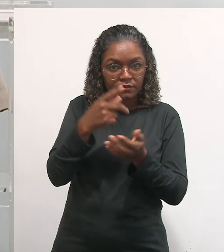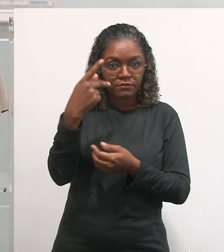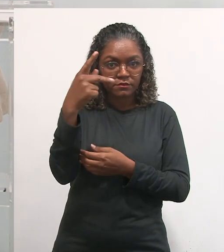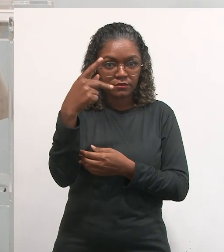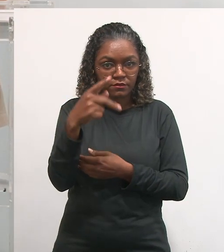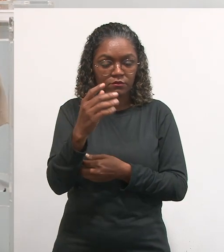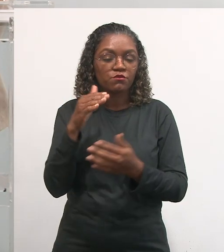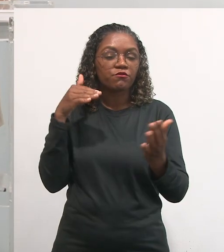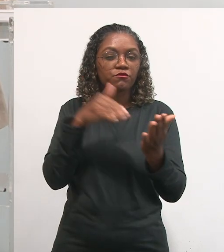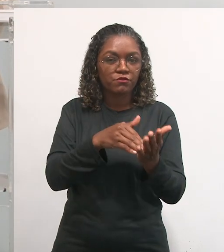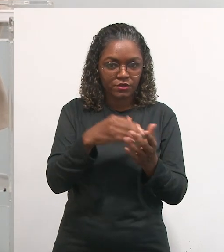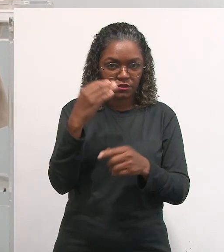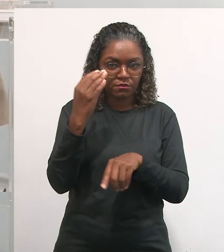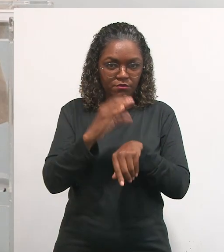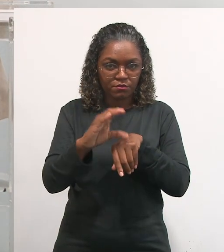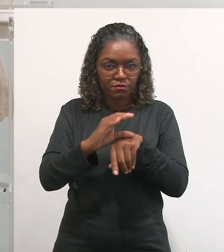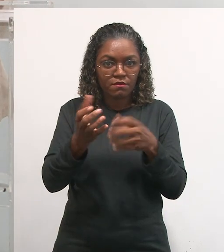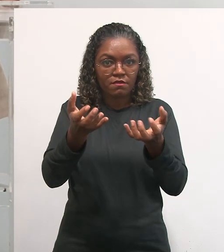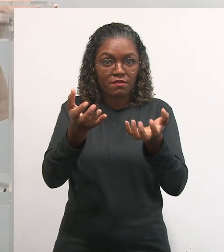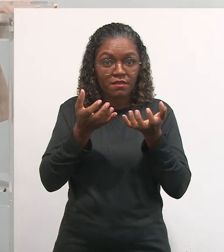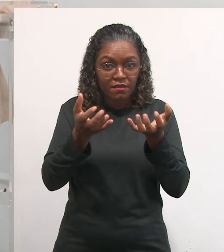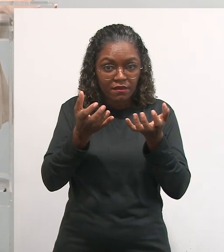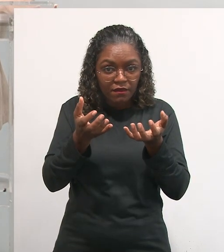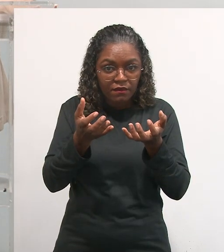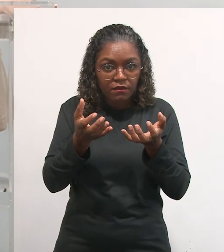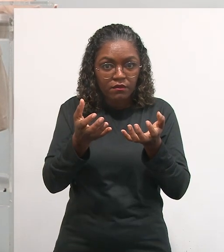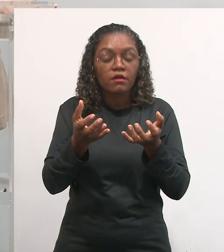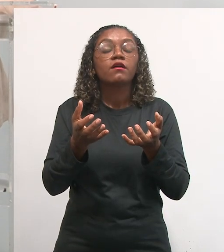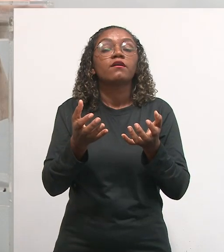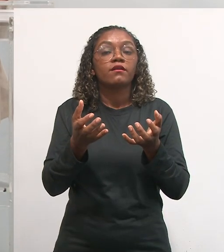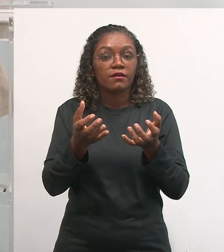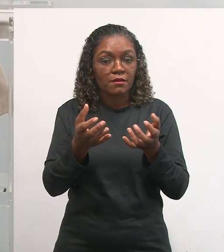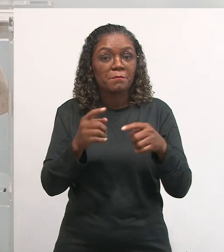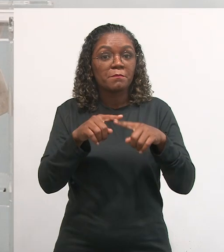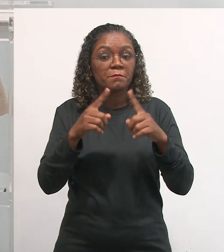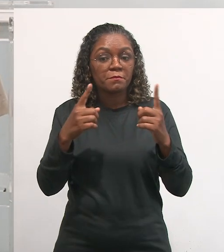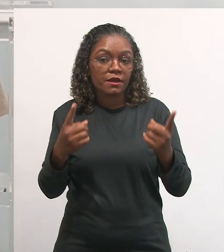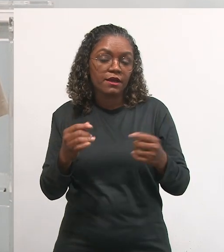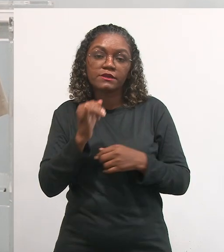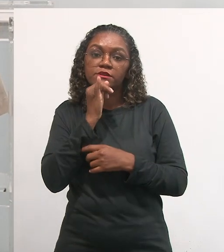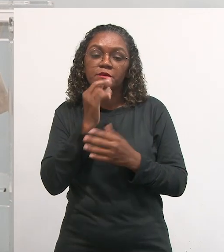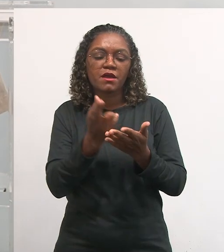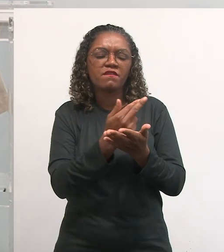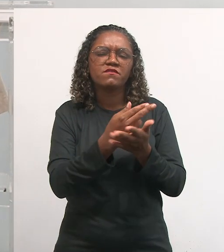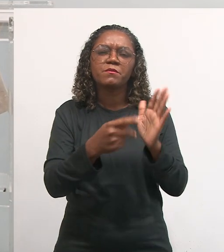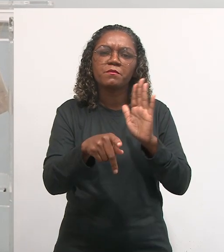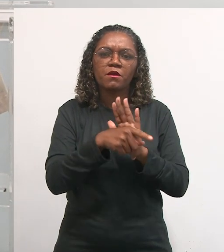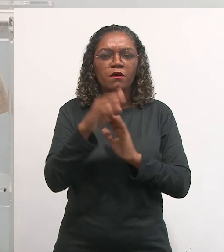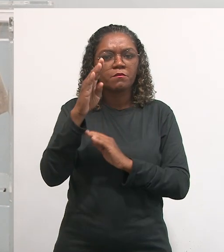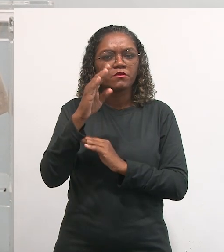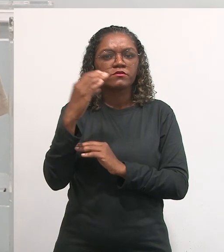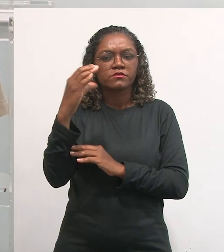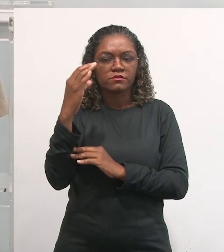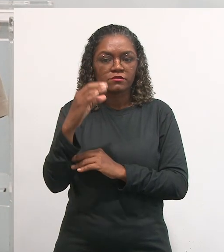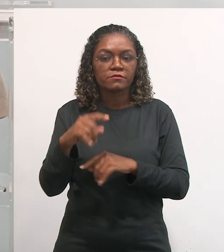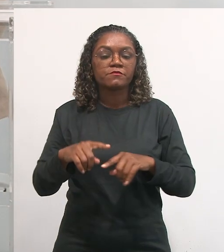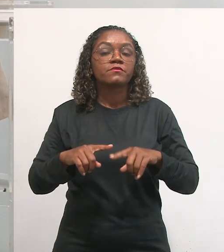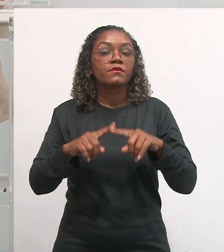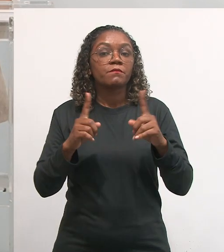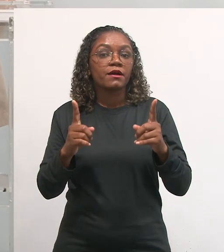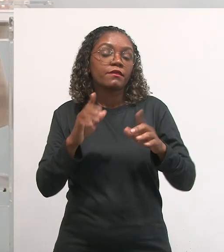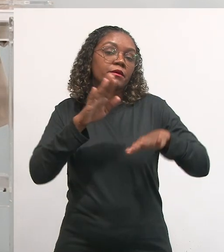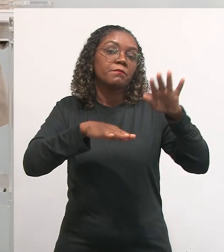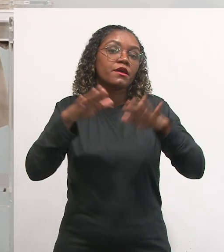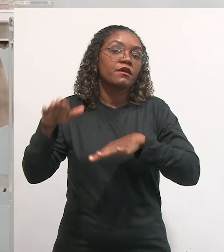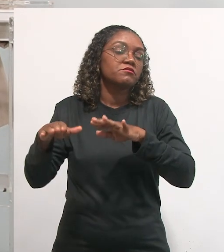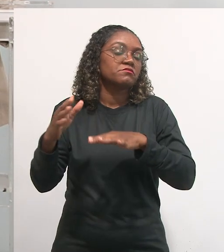científico lá no final do curso para submeter a uma revista científica aquela revista Cent vai ter o padrão dela então você vai receber